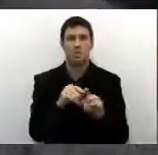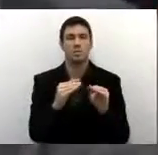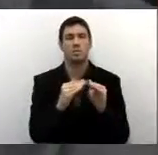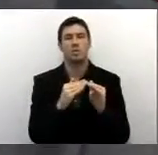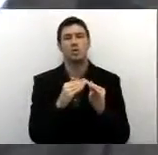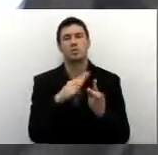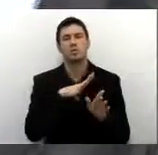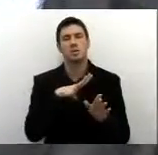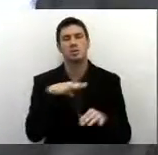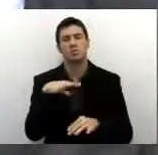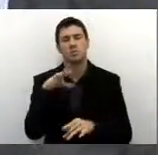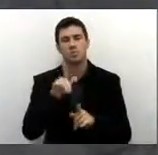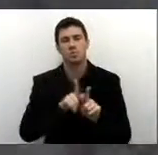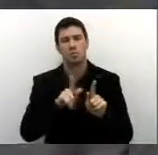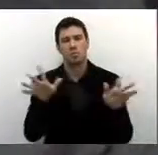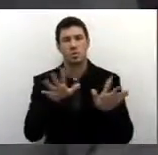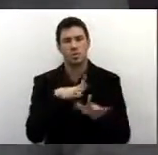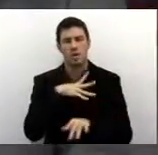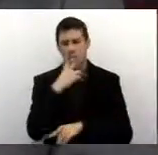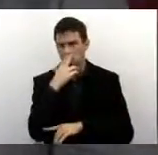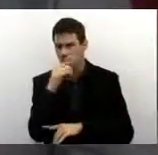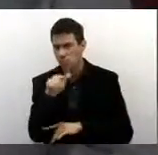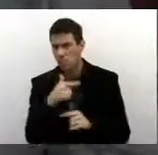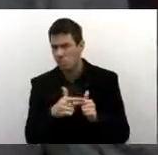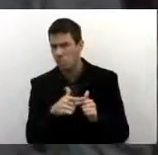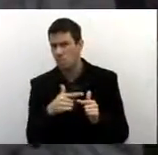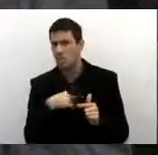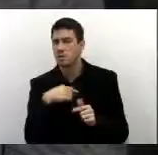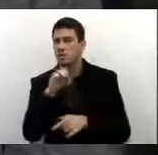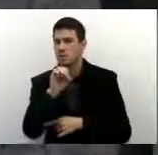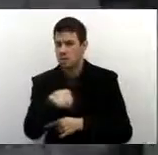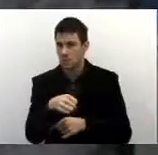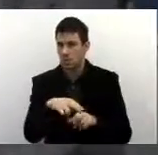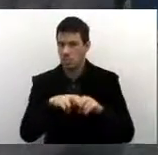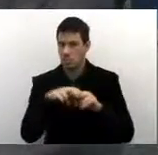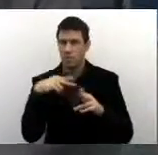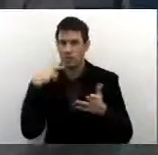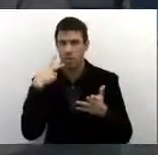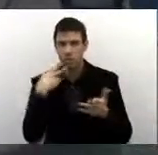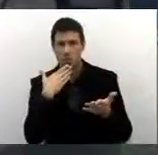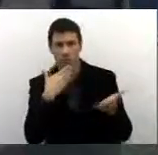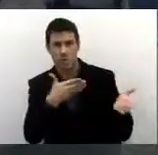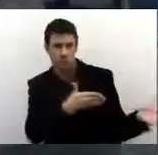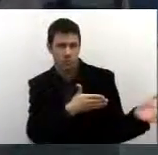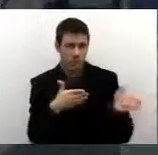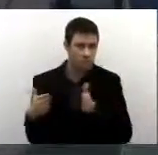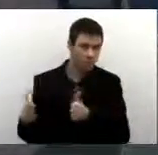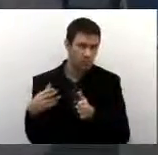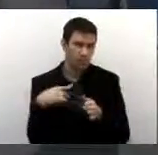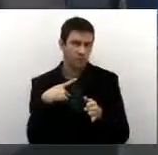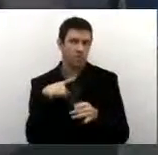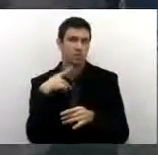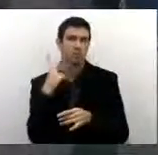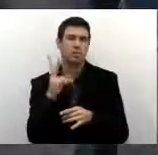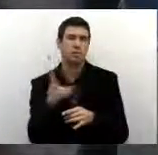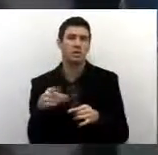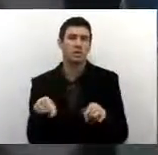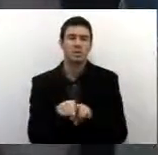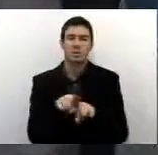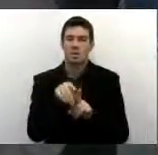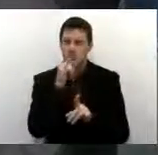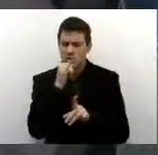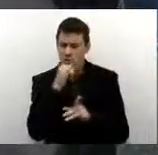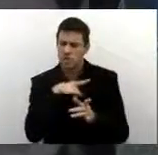acha que houve algum ferimento aí ao regimento interno essa manhã? Sim, porque o vereador, é um direito do vereador pedir pela ordem, questionar o secretário, e nós estávamos discutindo a questão